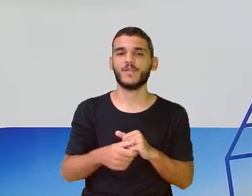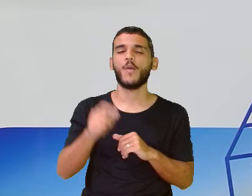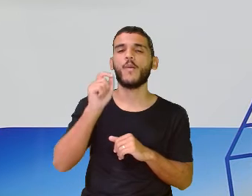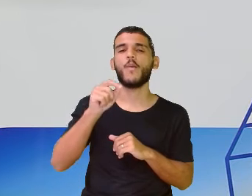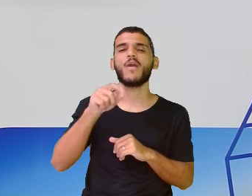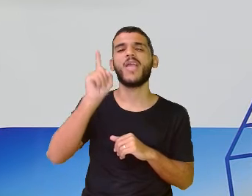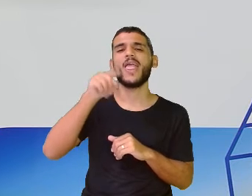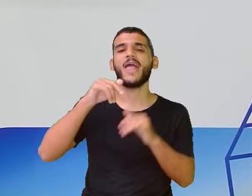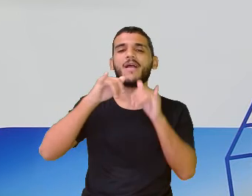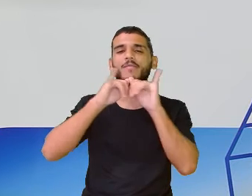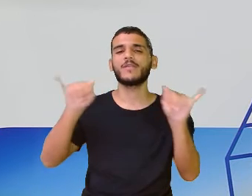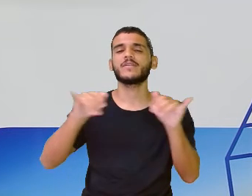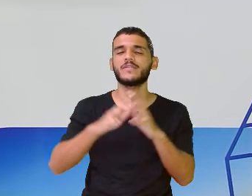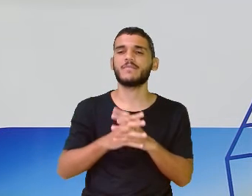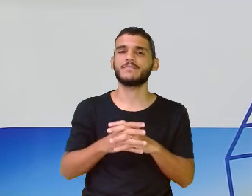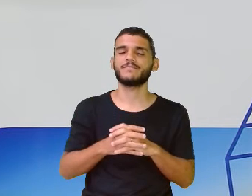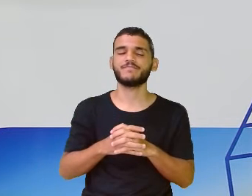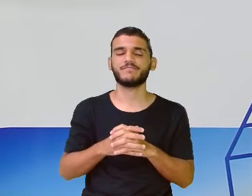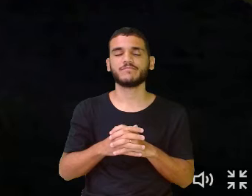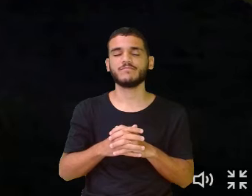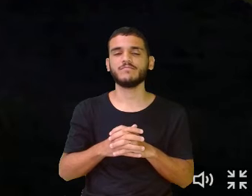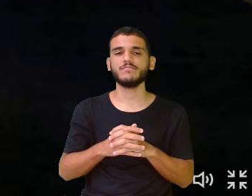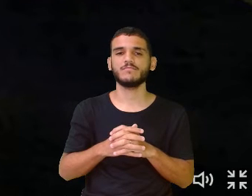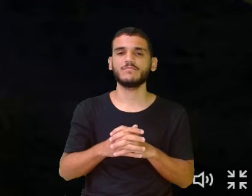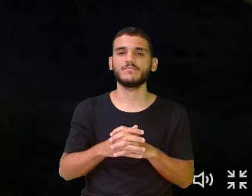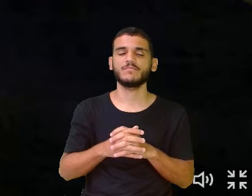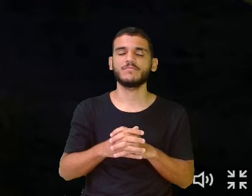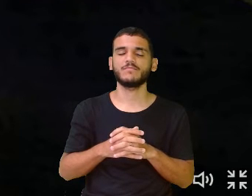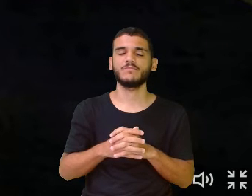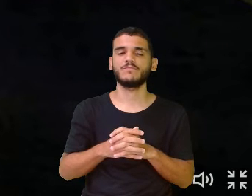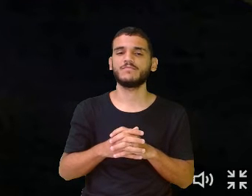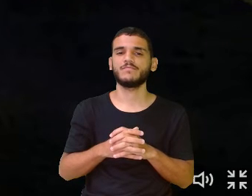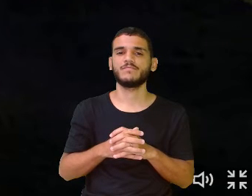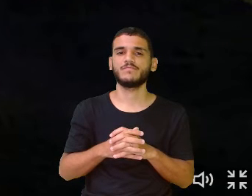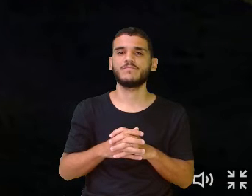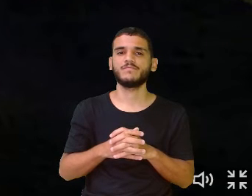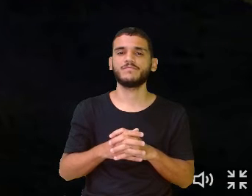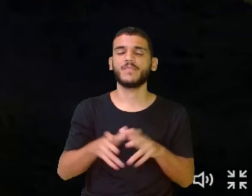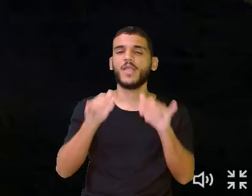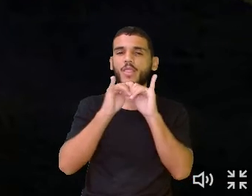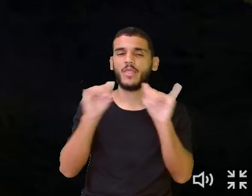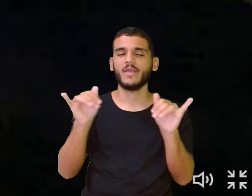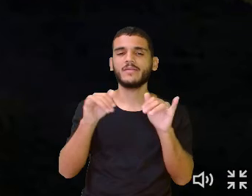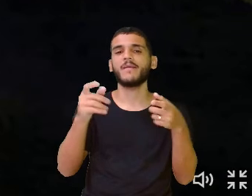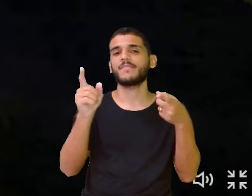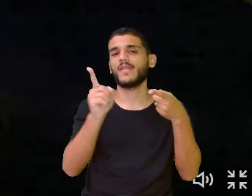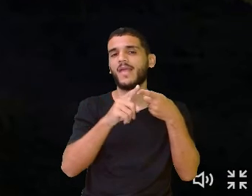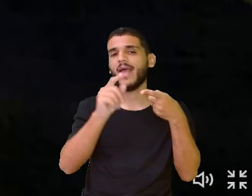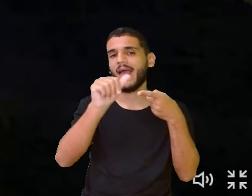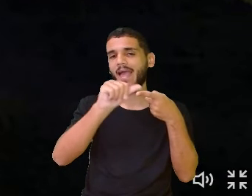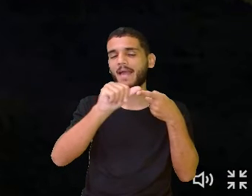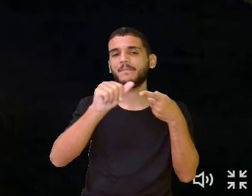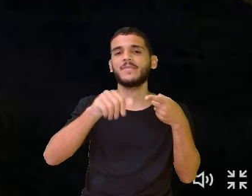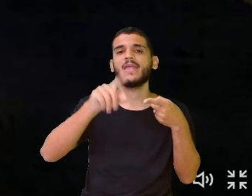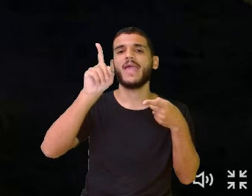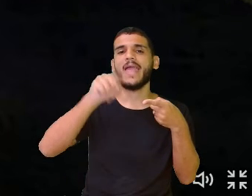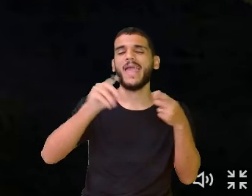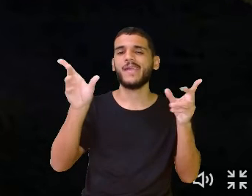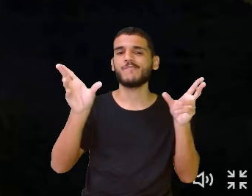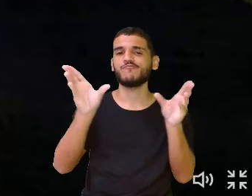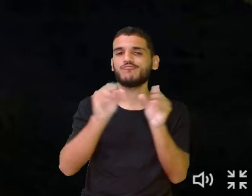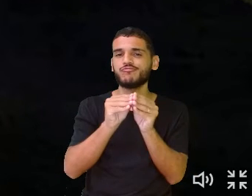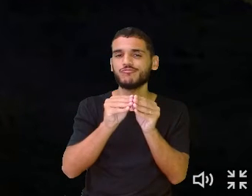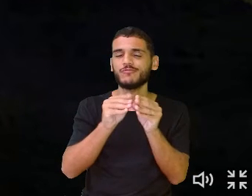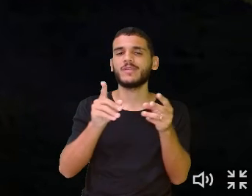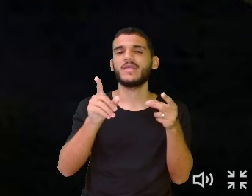uma notícia? Diz aí para mim, Anne, Omar e toda a galerinha que está no chat. A notícia, letra A, ela é breve, quer dizer, curtinha,